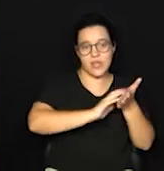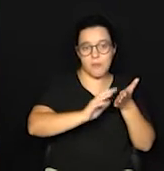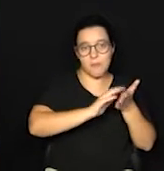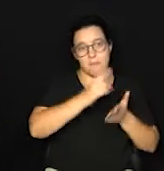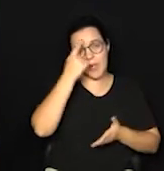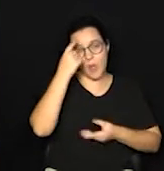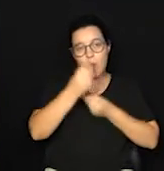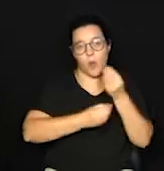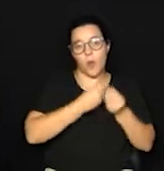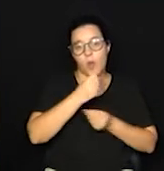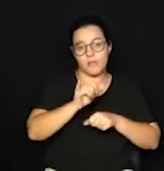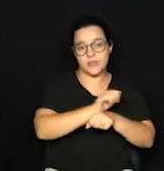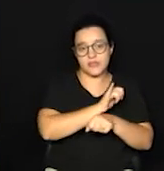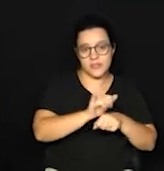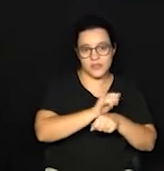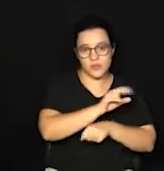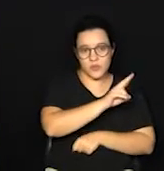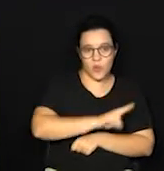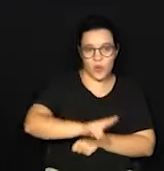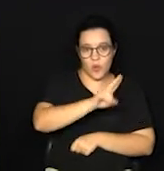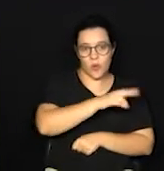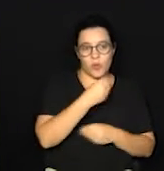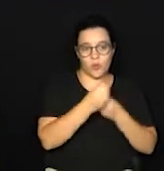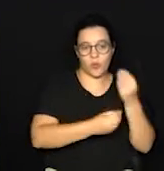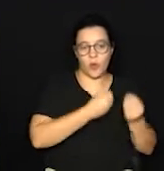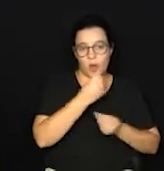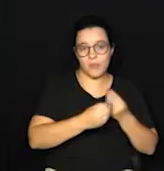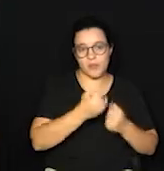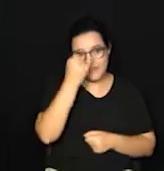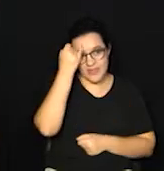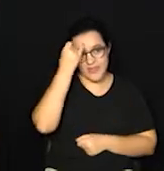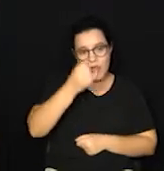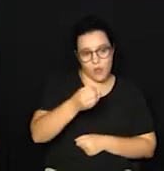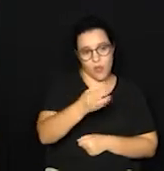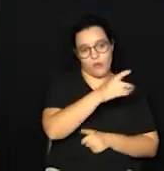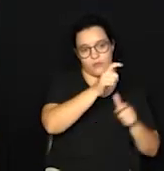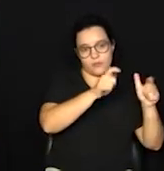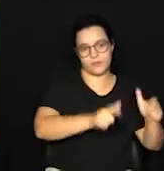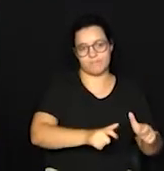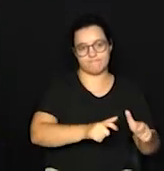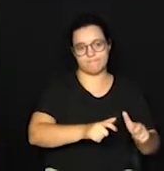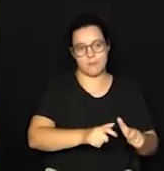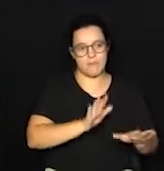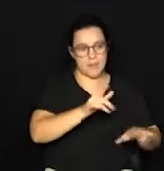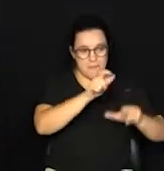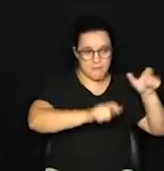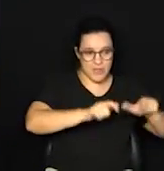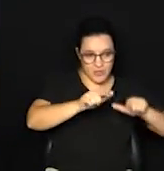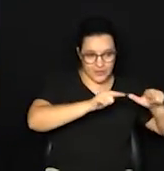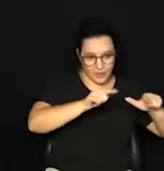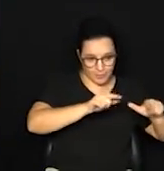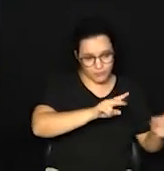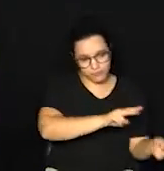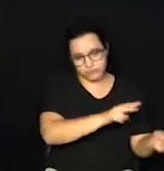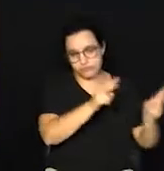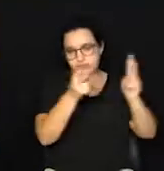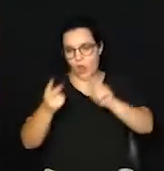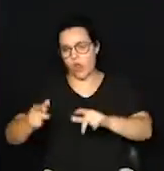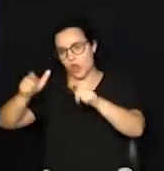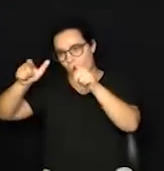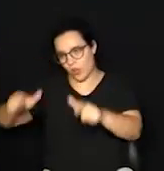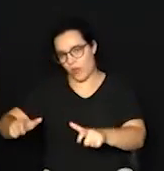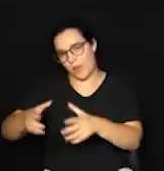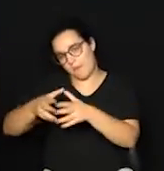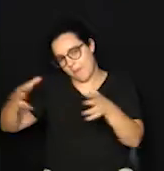Saúde possa utilizar. Não sabemos ainda direito o que vai ser feito, mas o RH, que era da UPA antiga, agora está todo trabalhando na